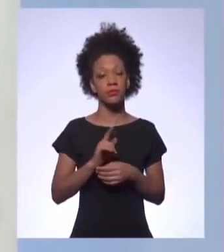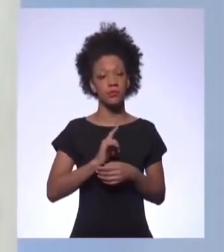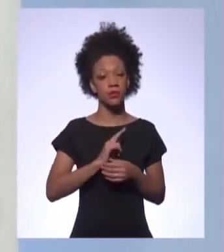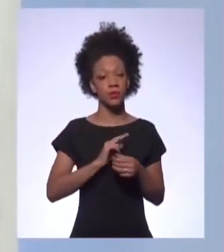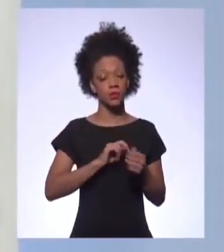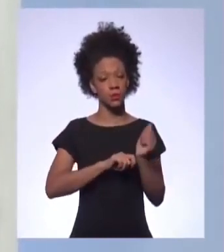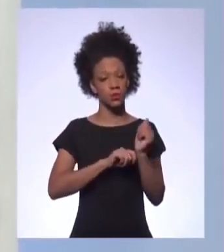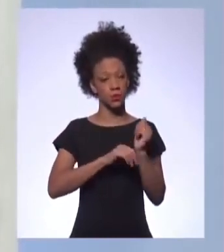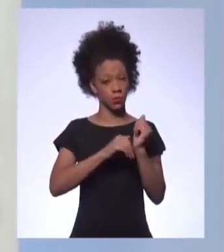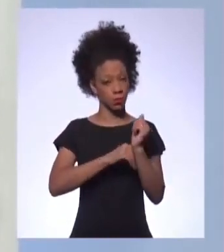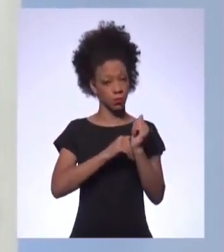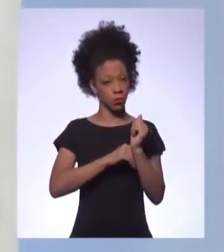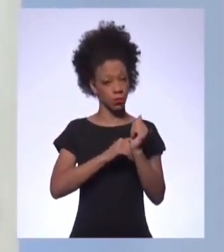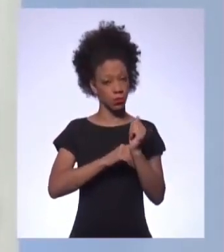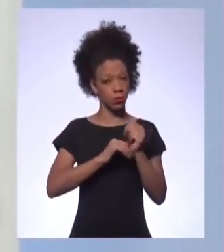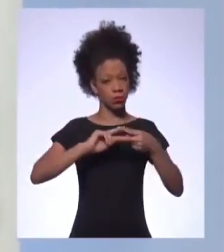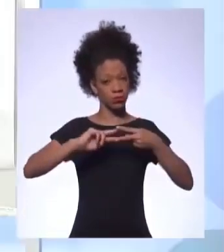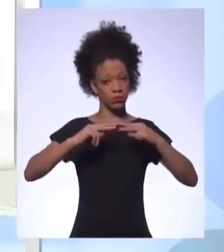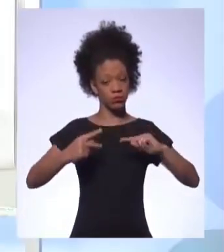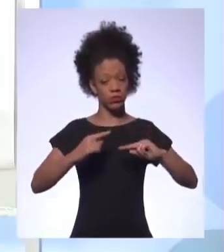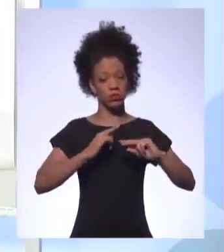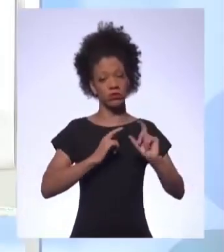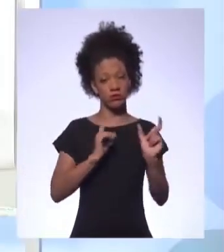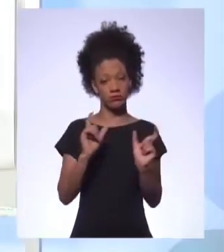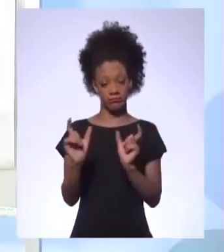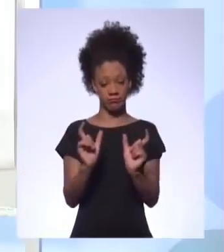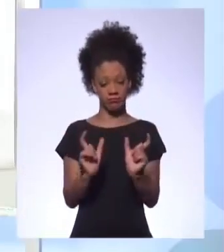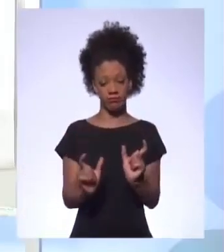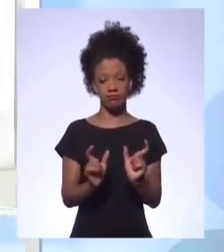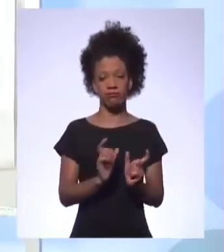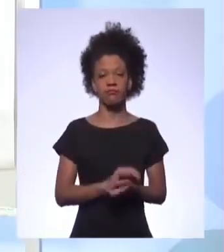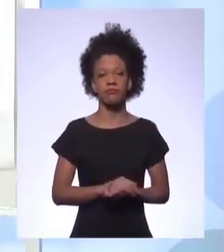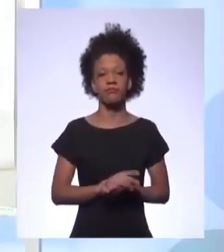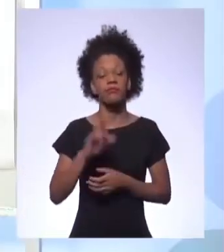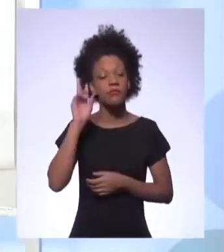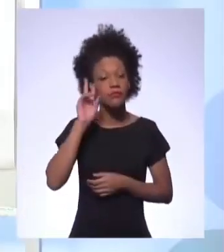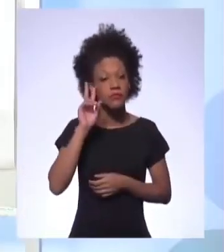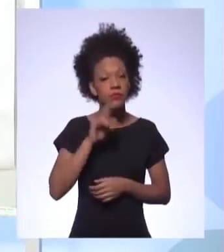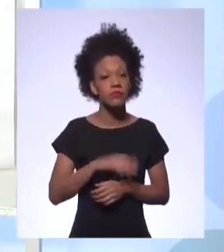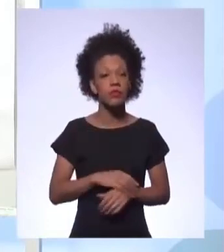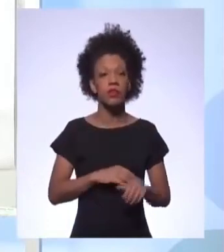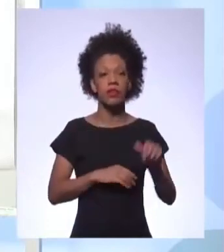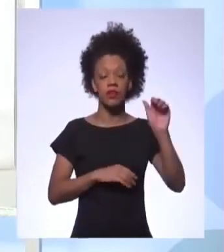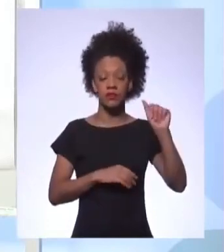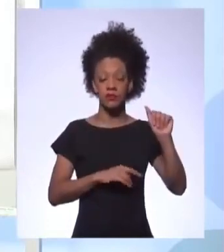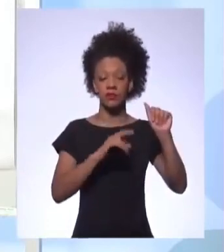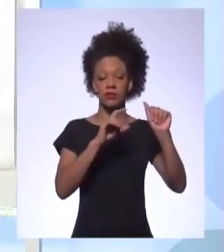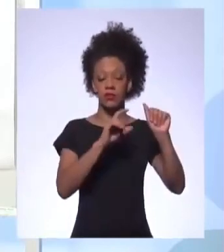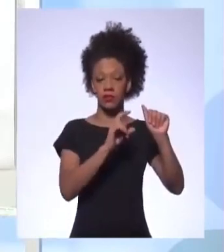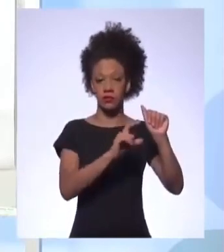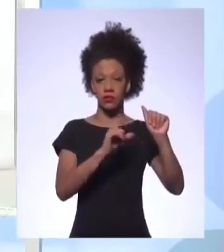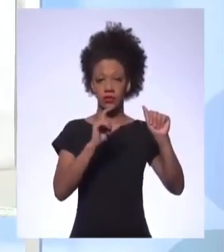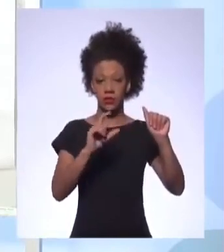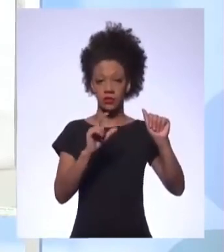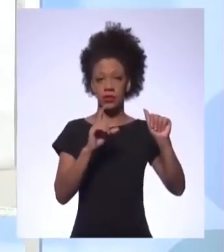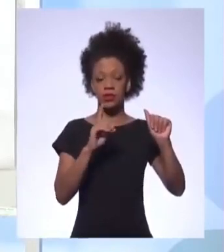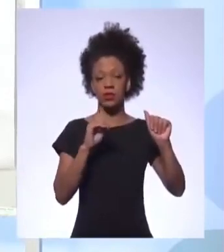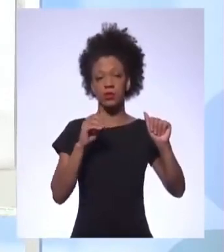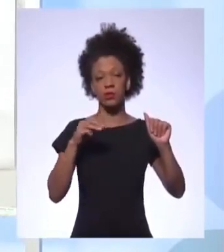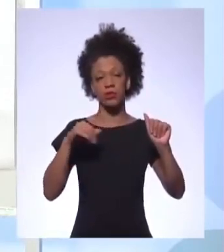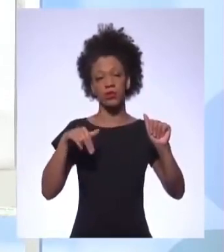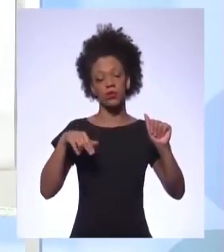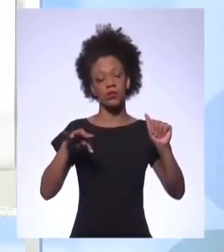código genético que tem essa nomenclatura. Lembrando, azão, azão é dominante, azinho, azinho é